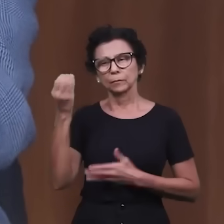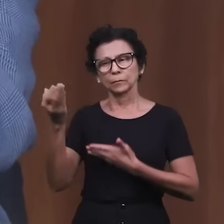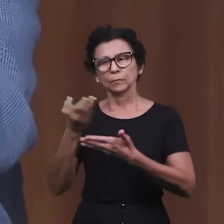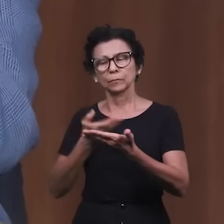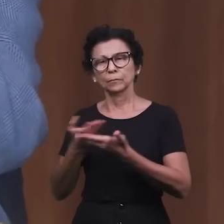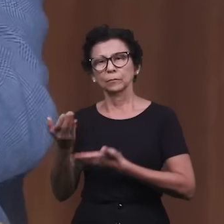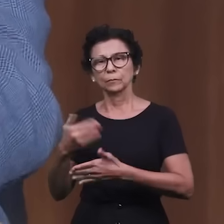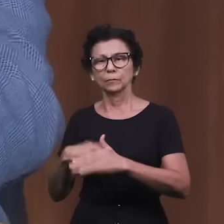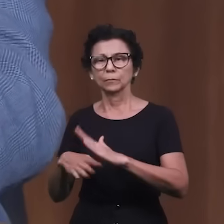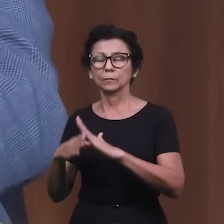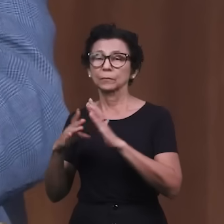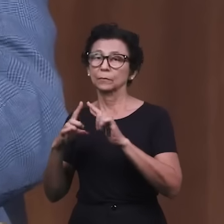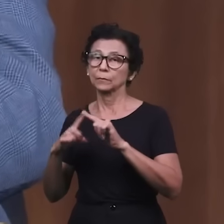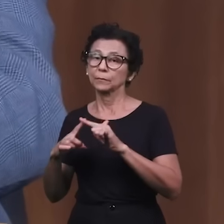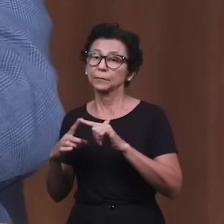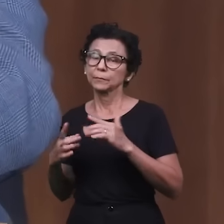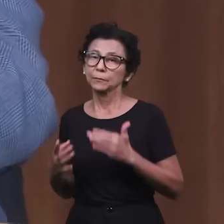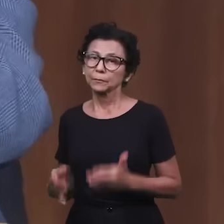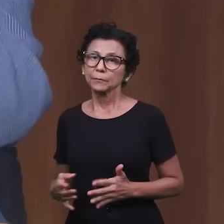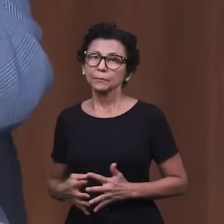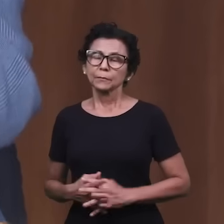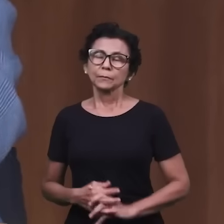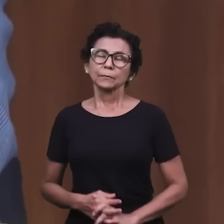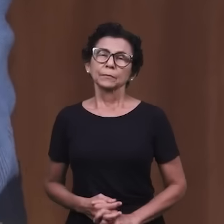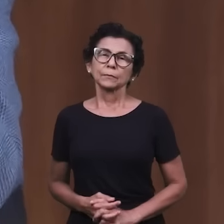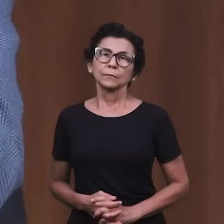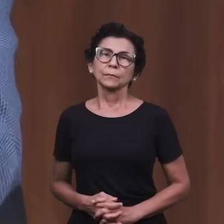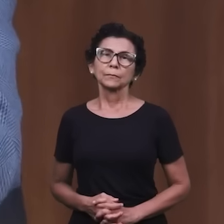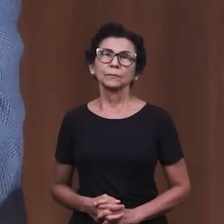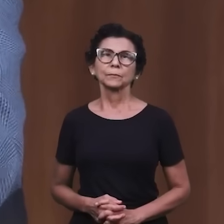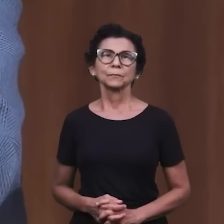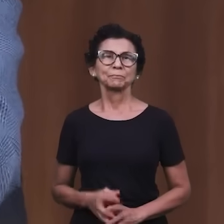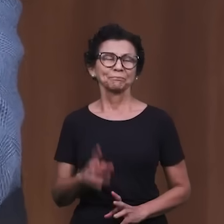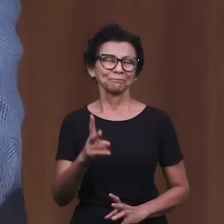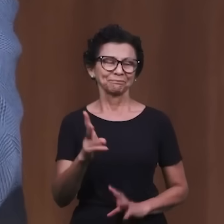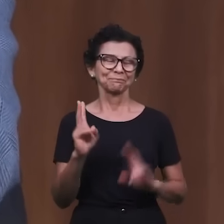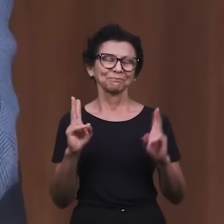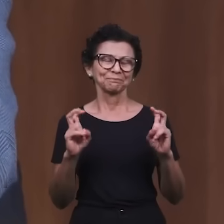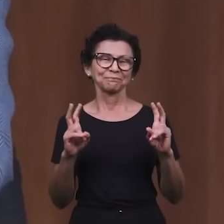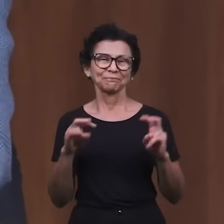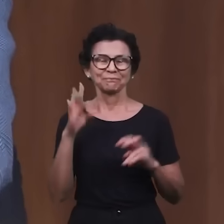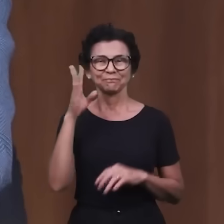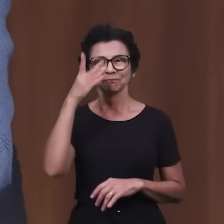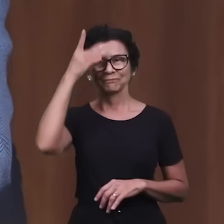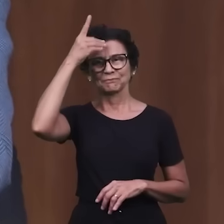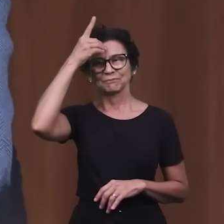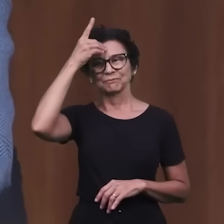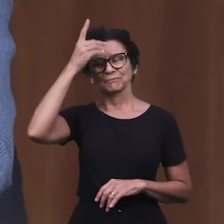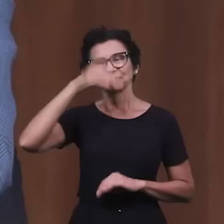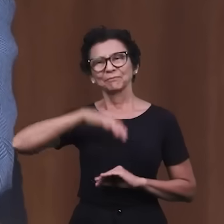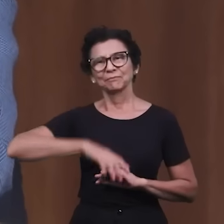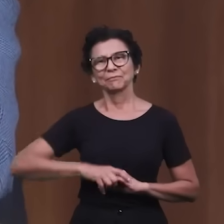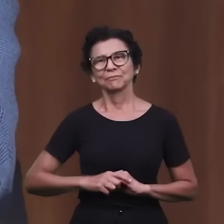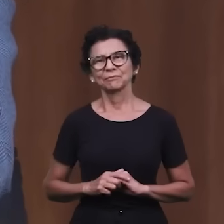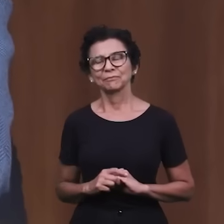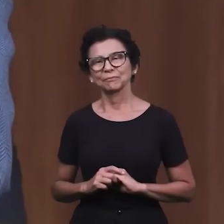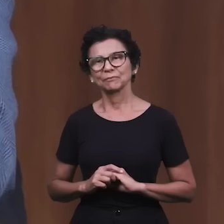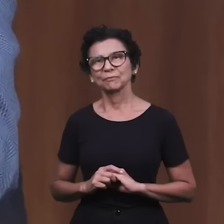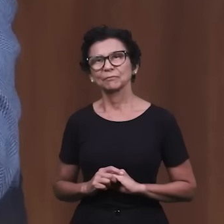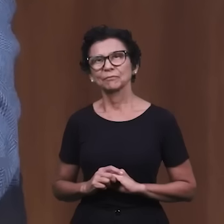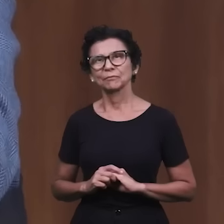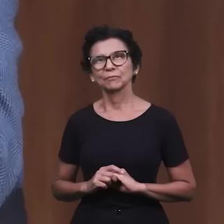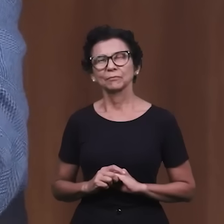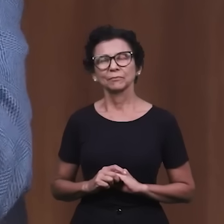das igrejas, qual a nossa experiência, esse trabalho. Nós vamos continuar com esse assunto de dons, não